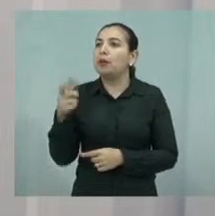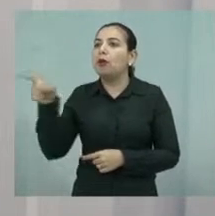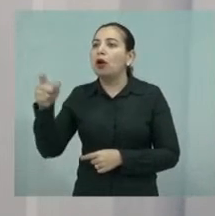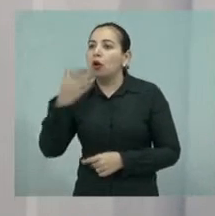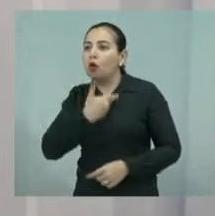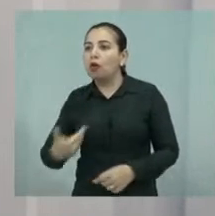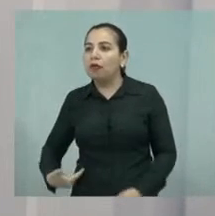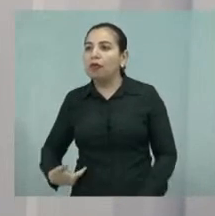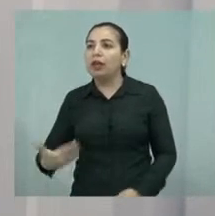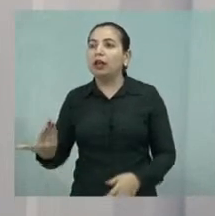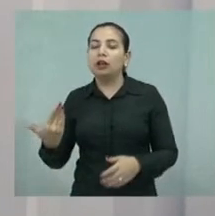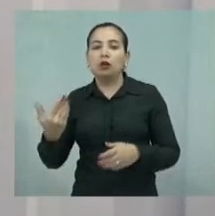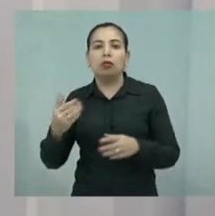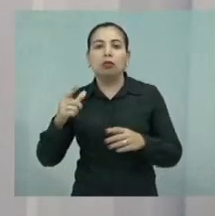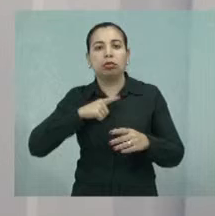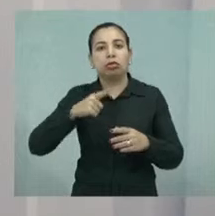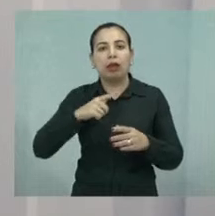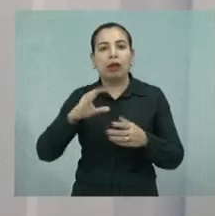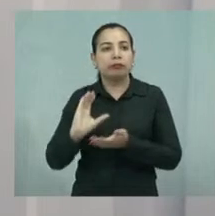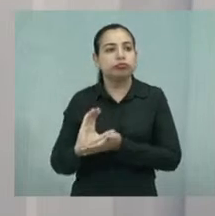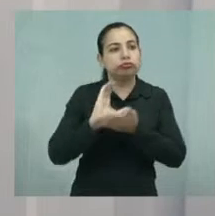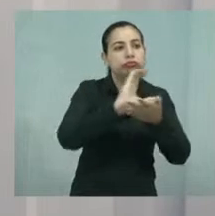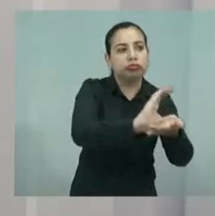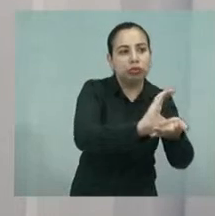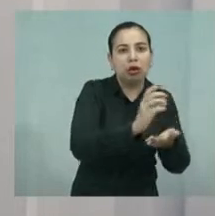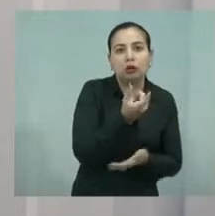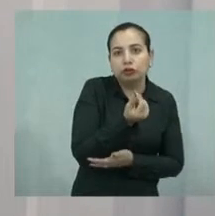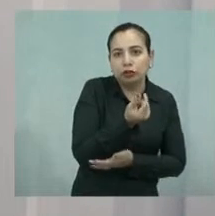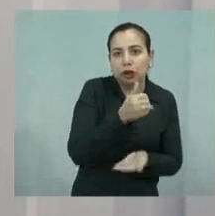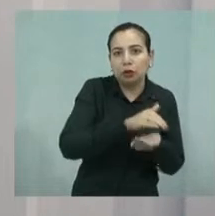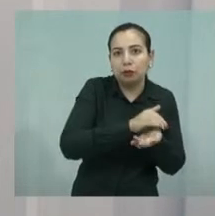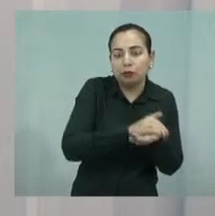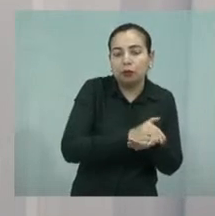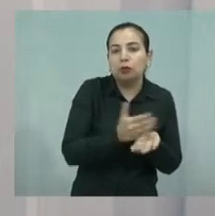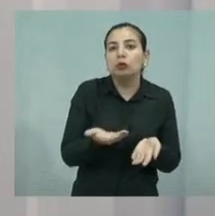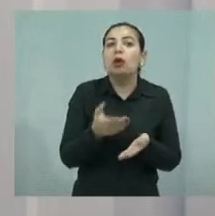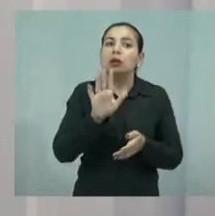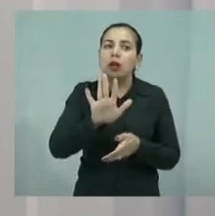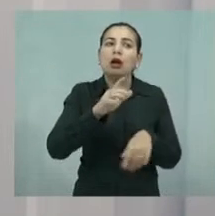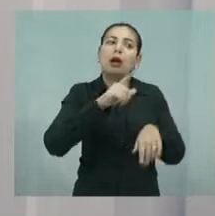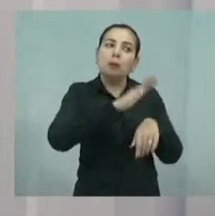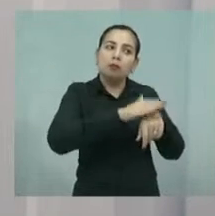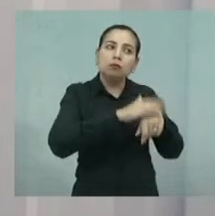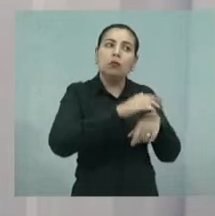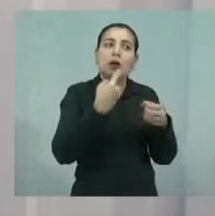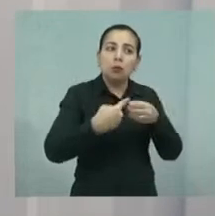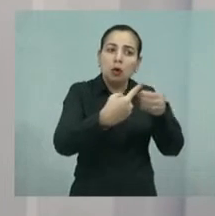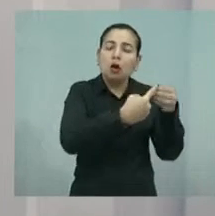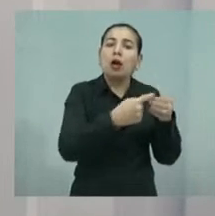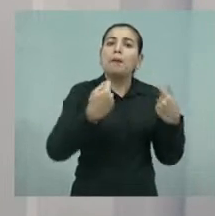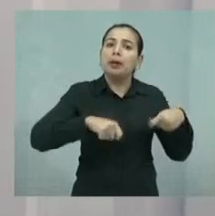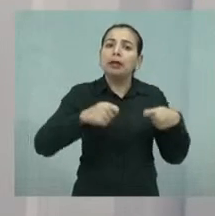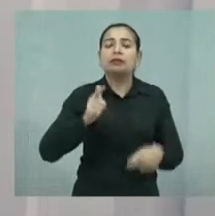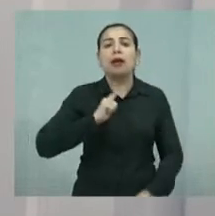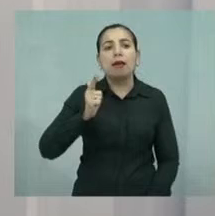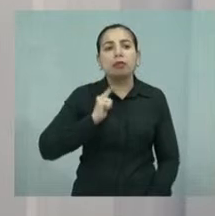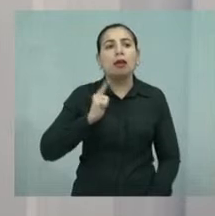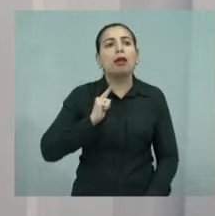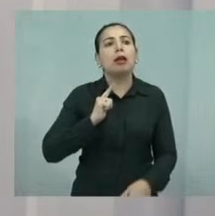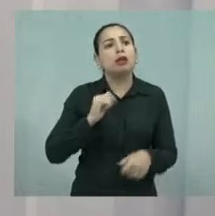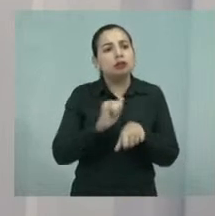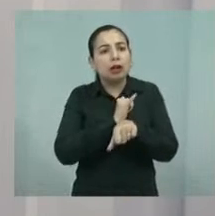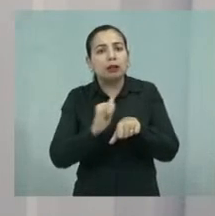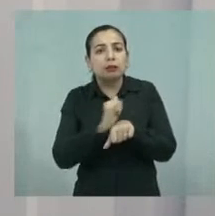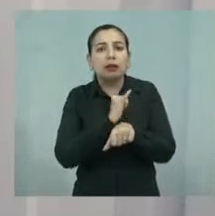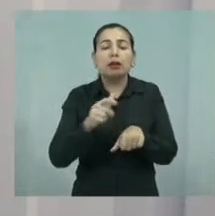dependa da transferência do Fundo de Participação dos municípios, arrecadando aí os seus impostos, como a Lei de Responsabilidade Fiscal exige.